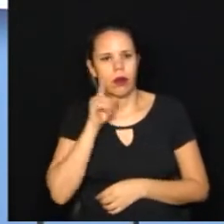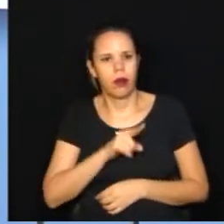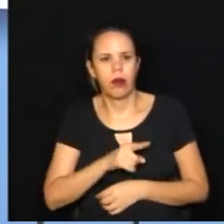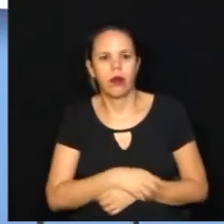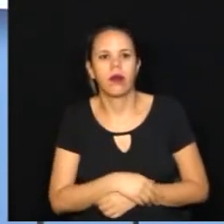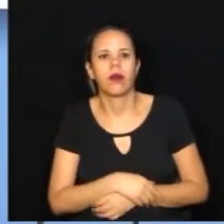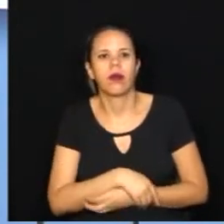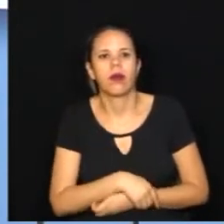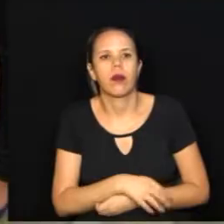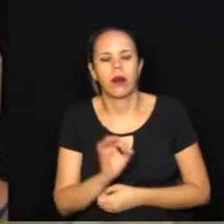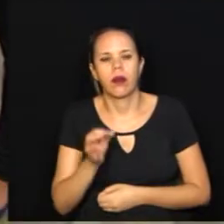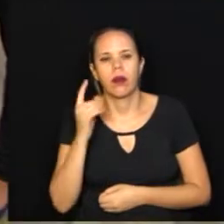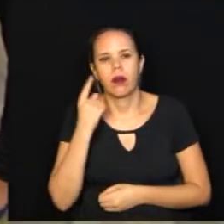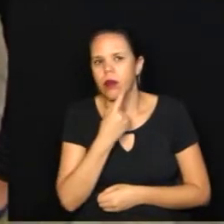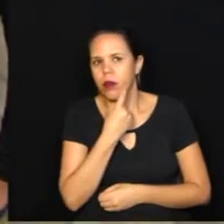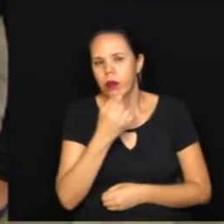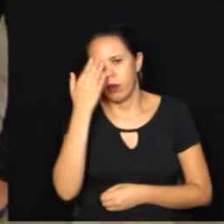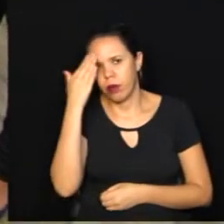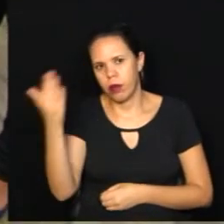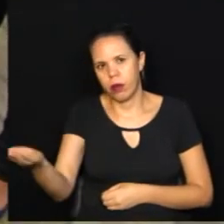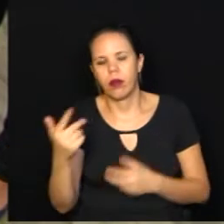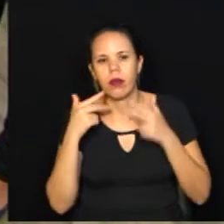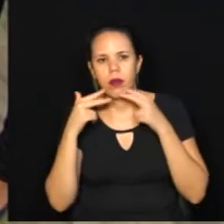para inscrição até terça-feira,